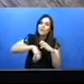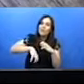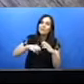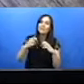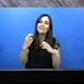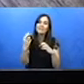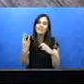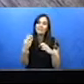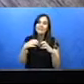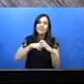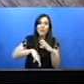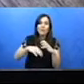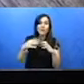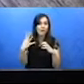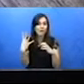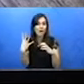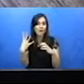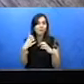bota 4.